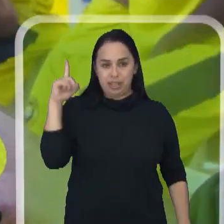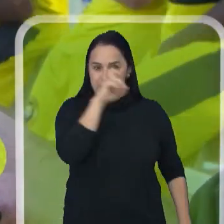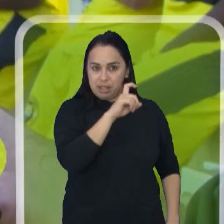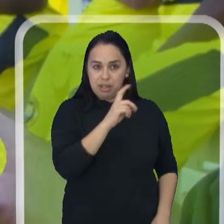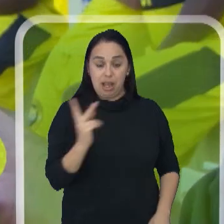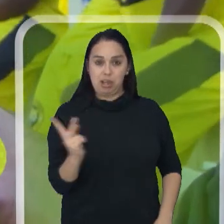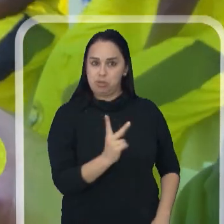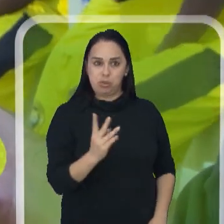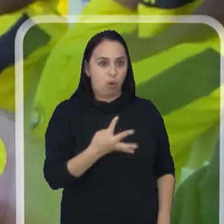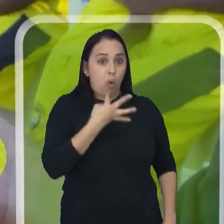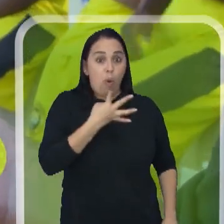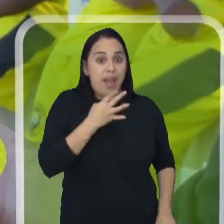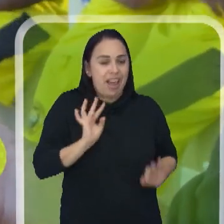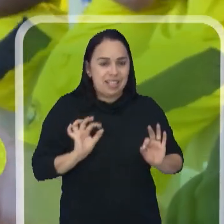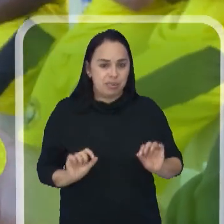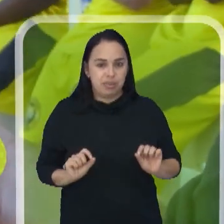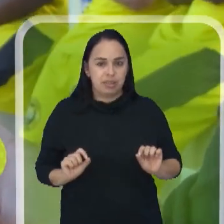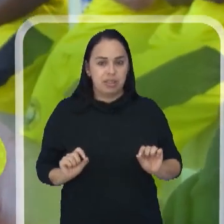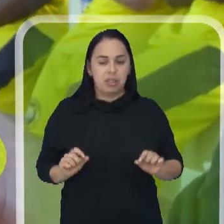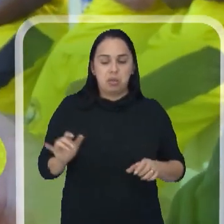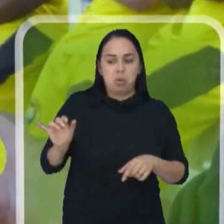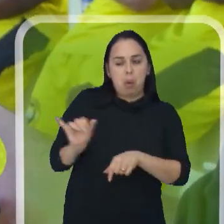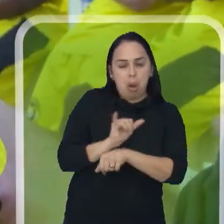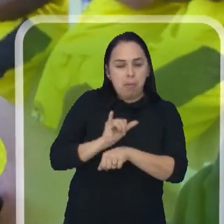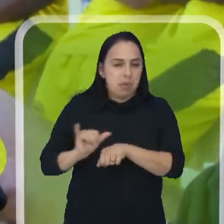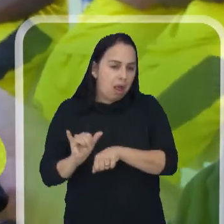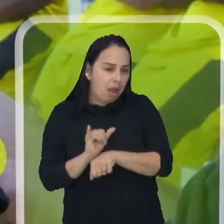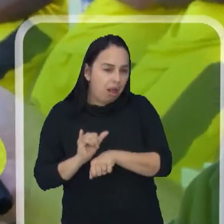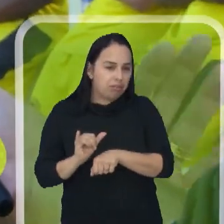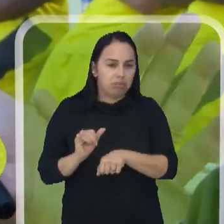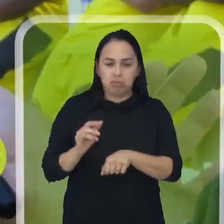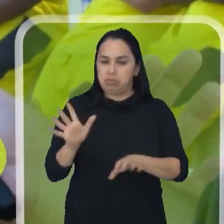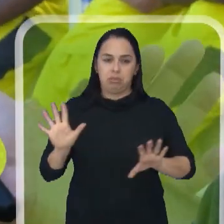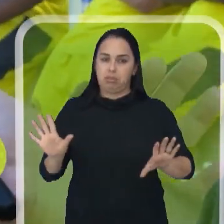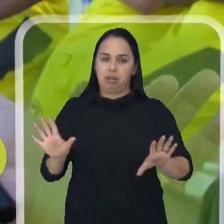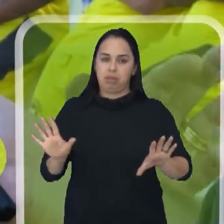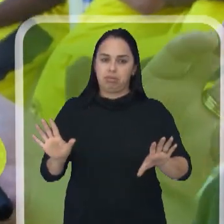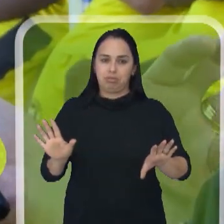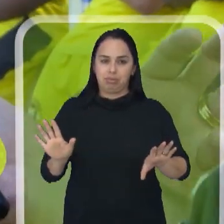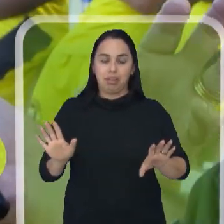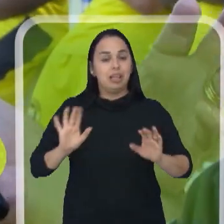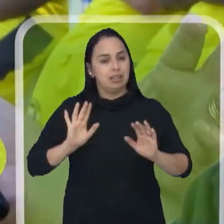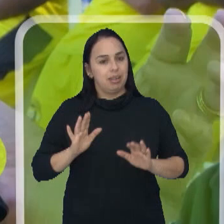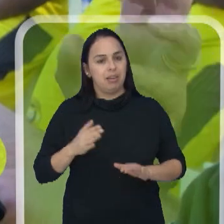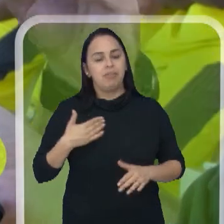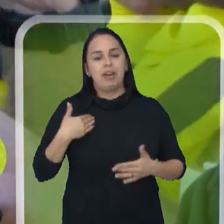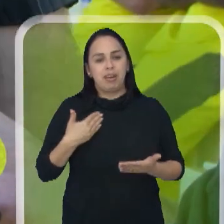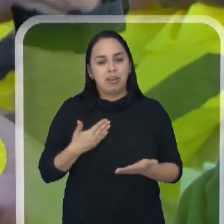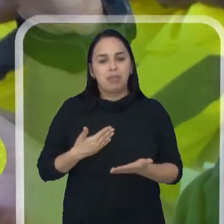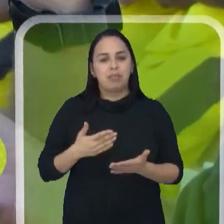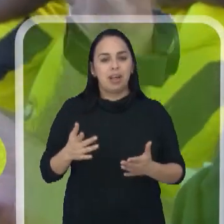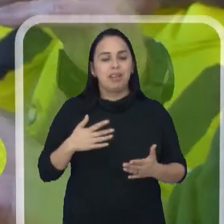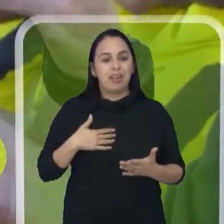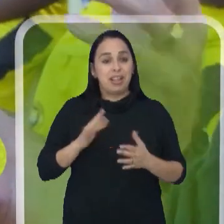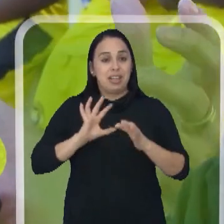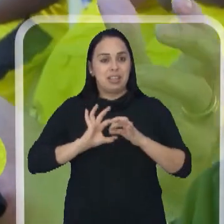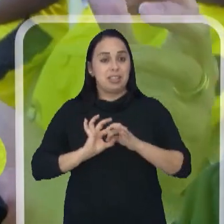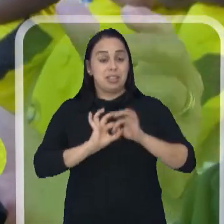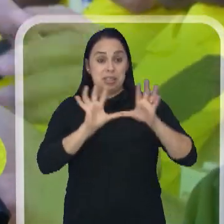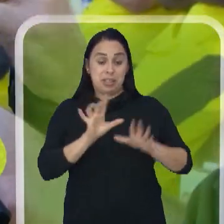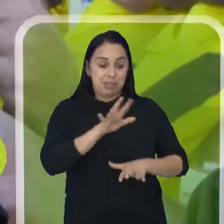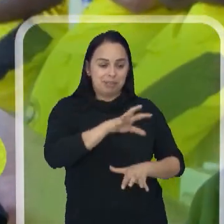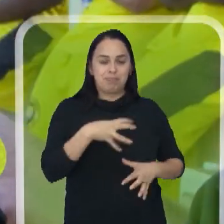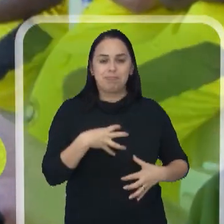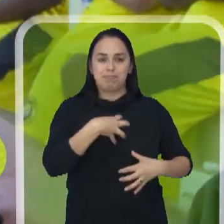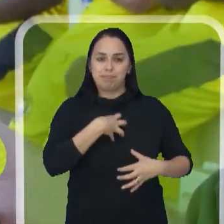conhecem a nível de esquema tático, sistema de jogo, não se conhecem. Então vai ser bacana que vai dar liberdade aos